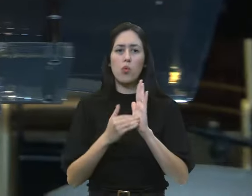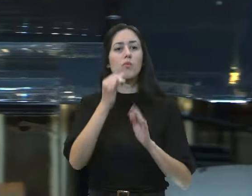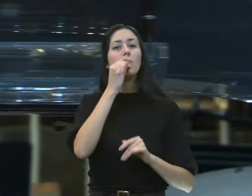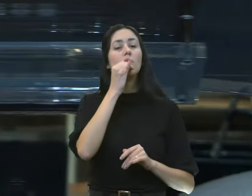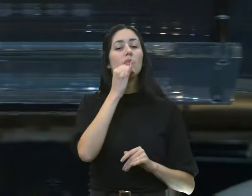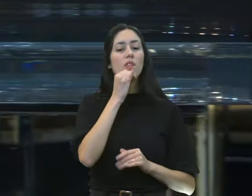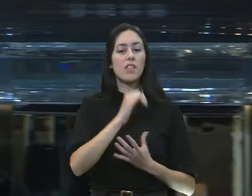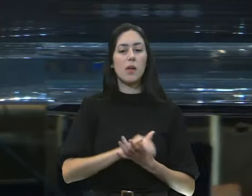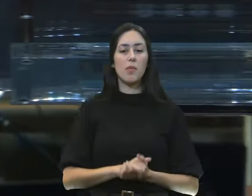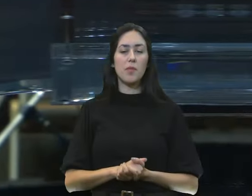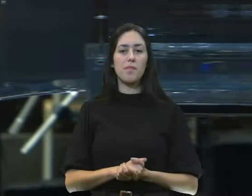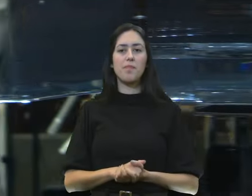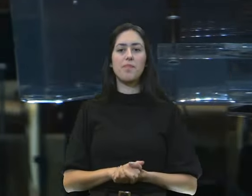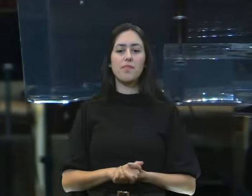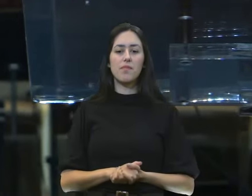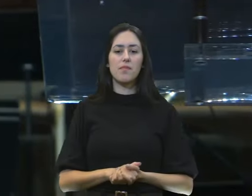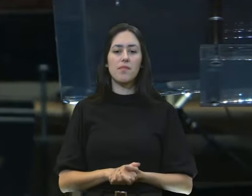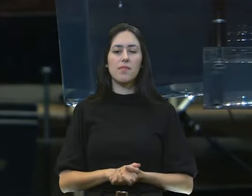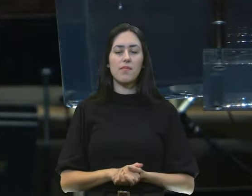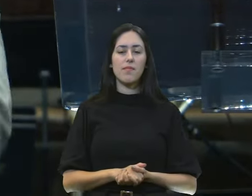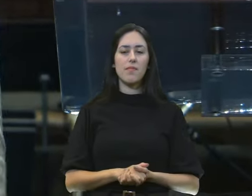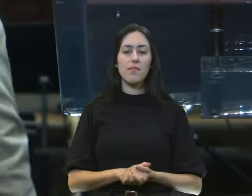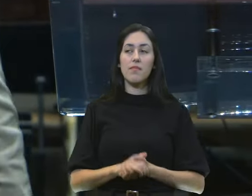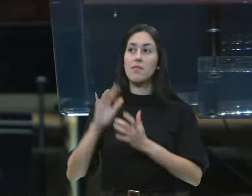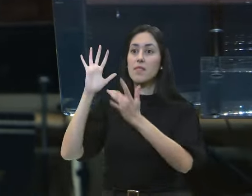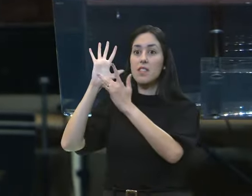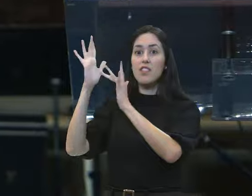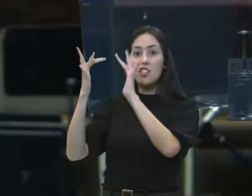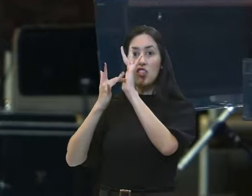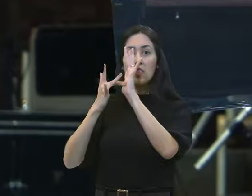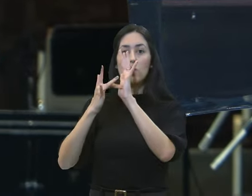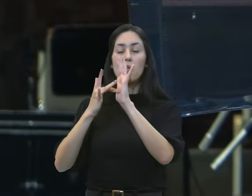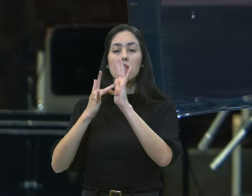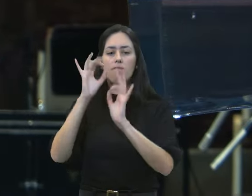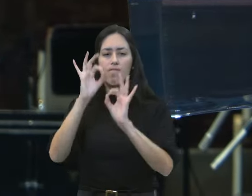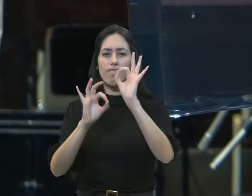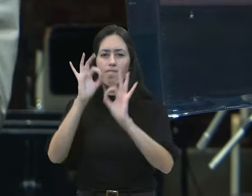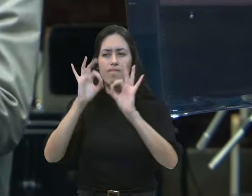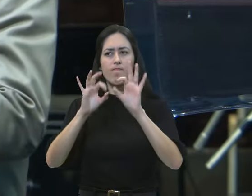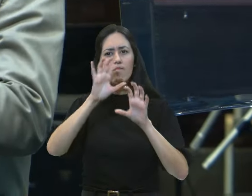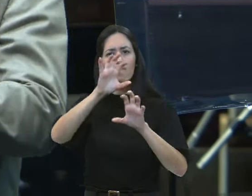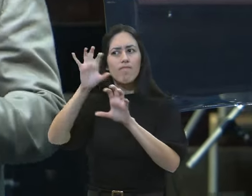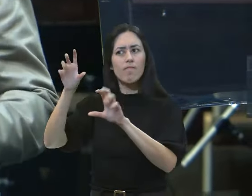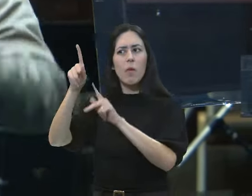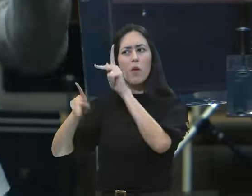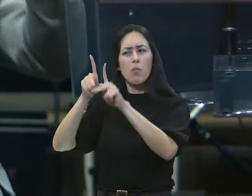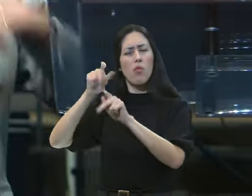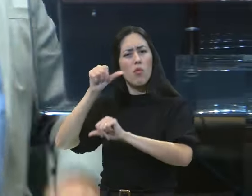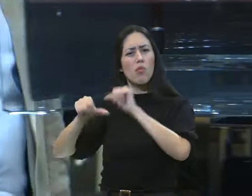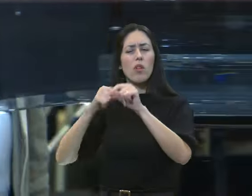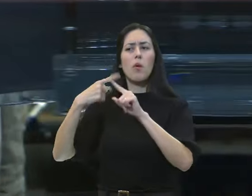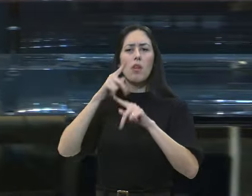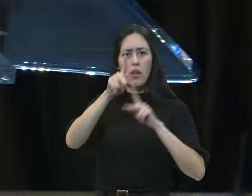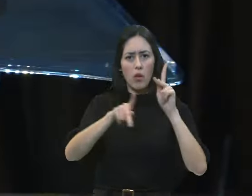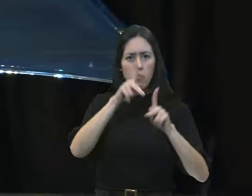mudou o jeito da multidão se comportar, porque a multidão era aquela que estava